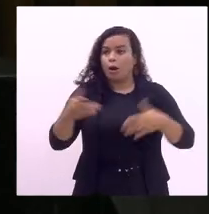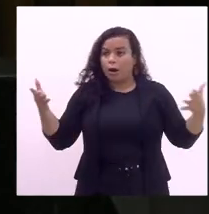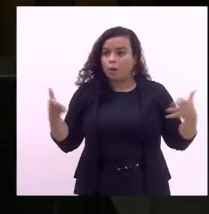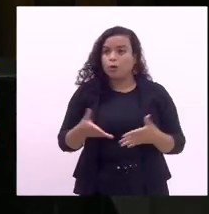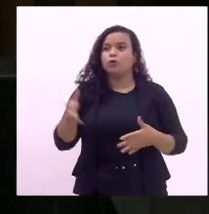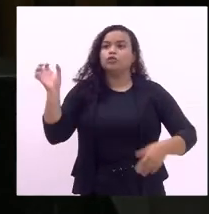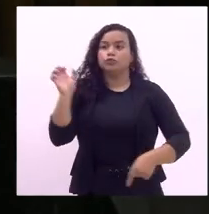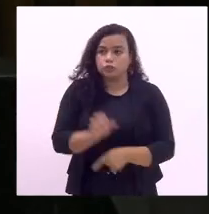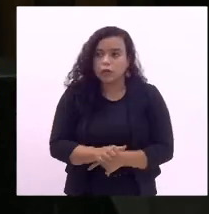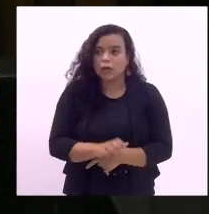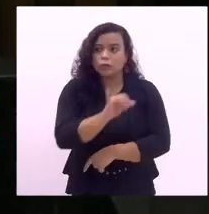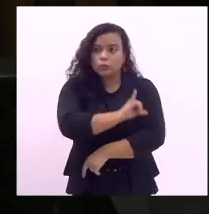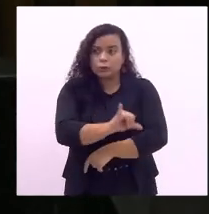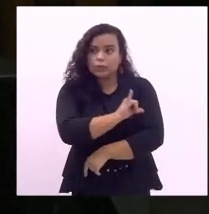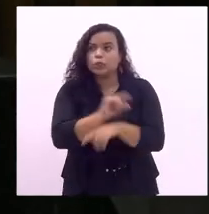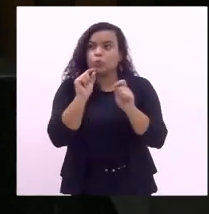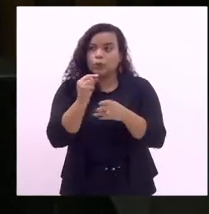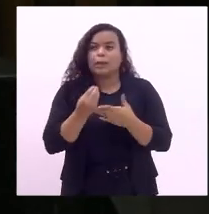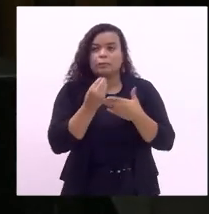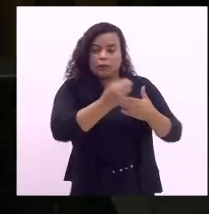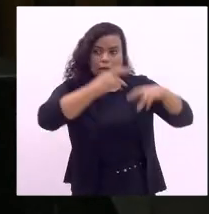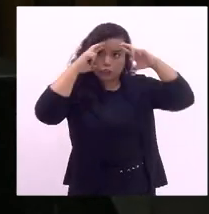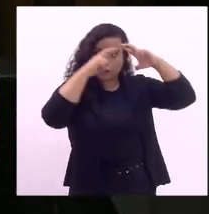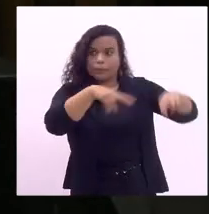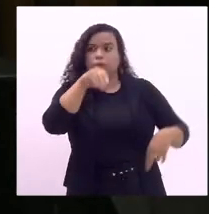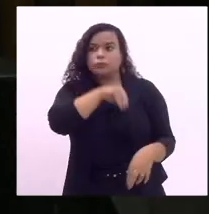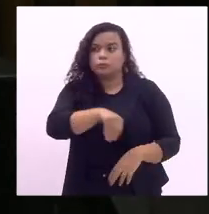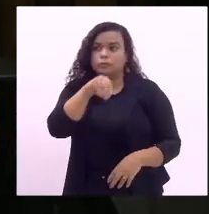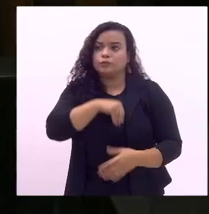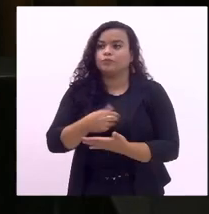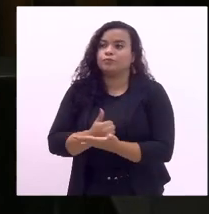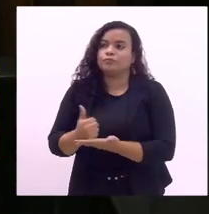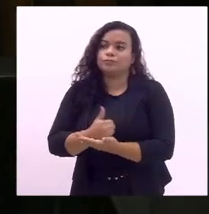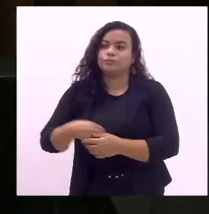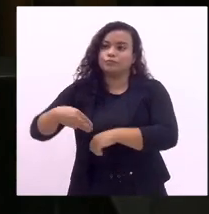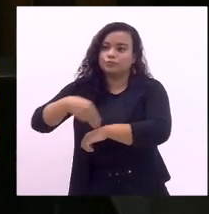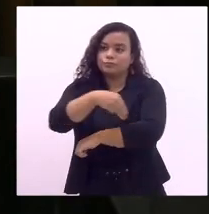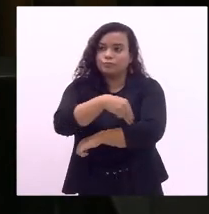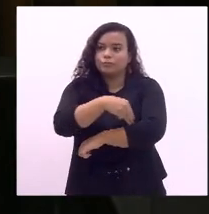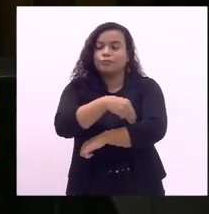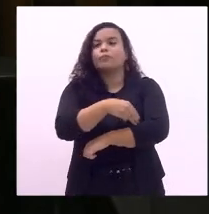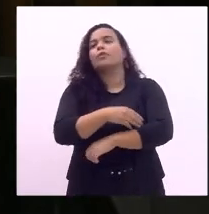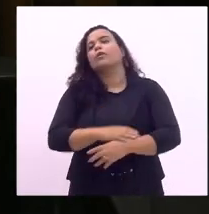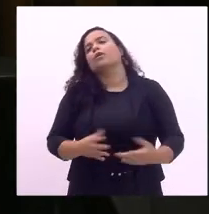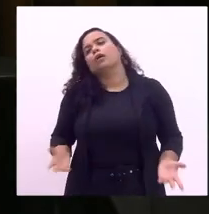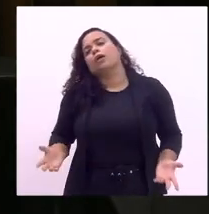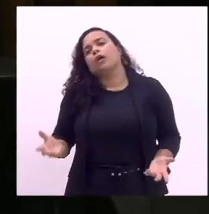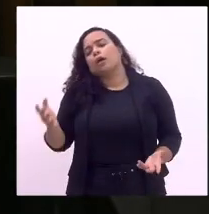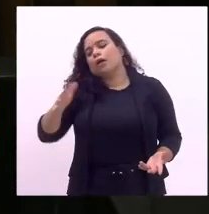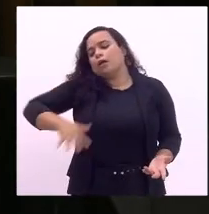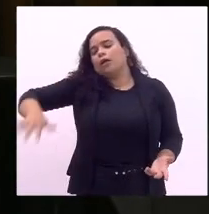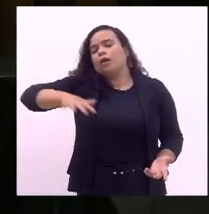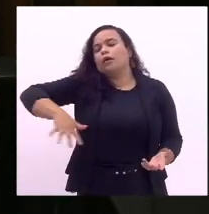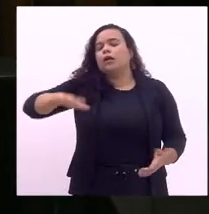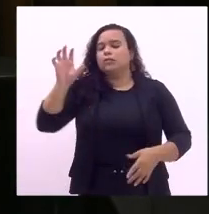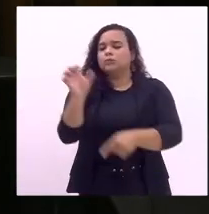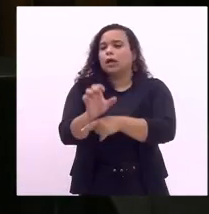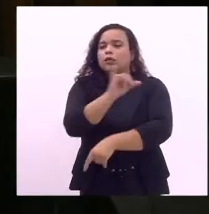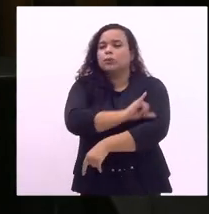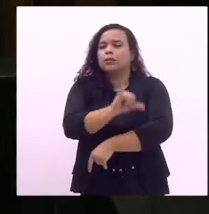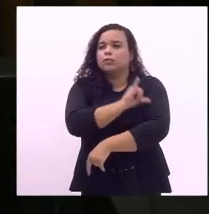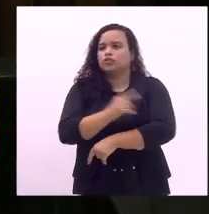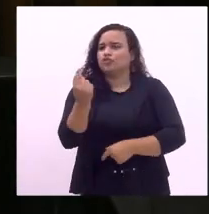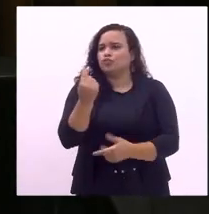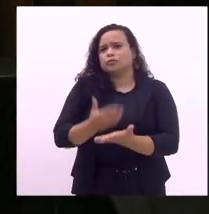Janeiro respeitar para valer o piso nacional do magistério. Não dá para o estado do Rio de Janeiro, que tem